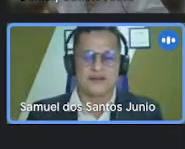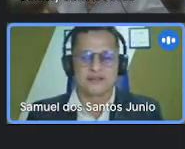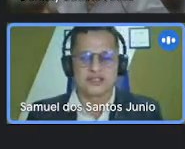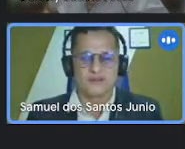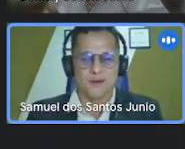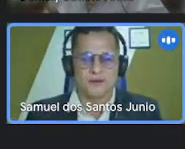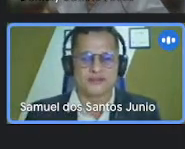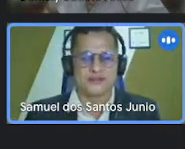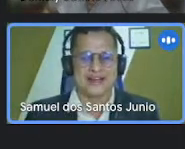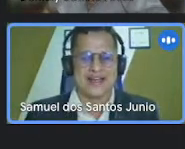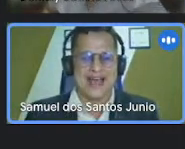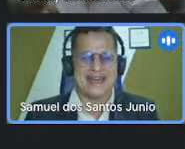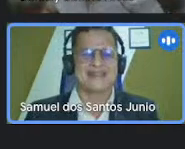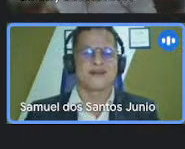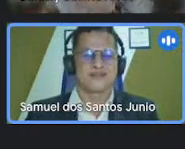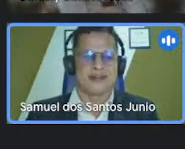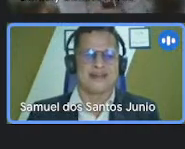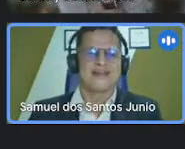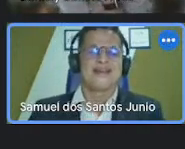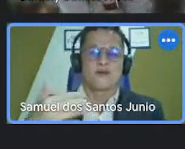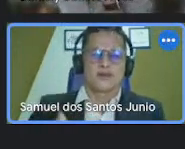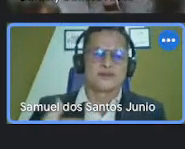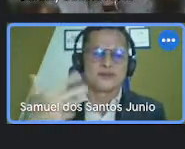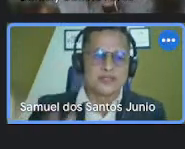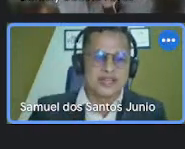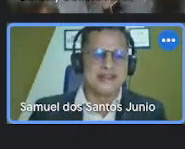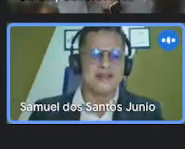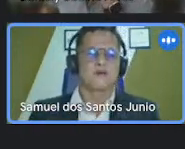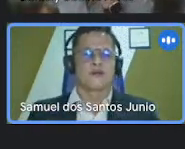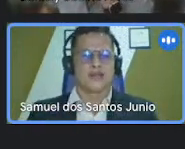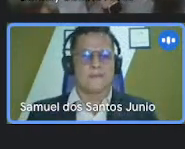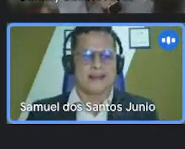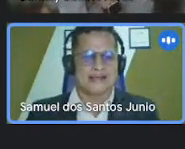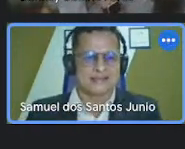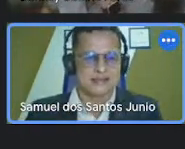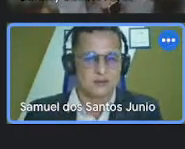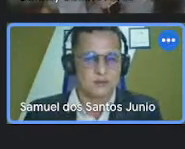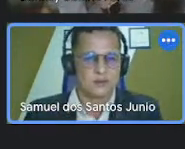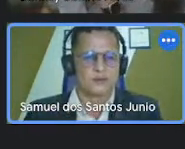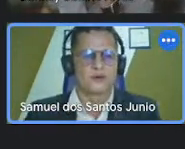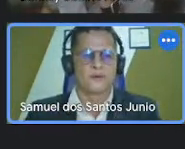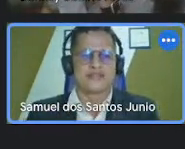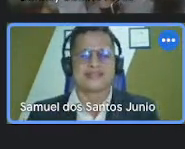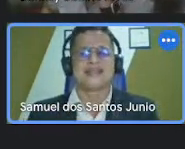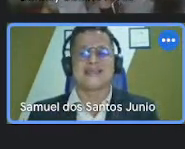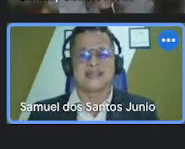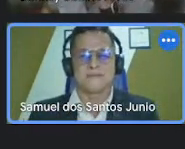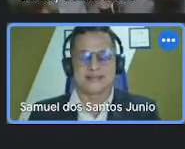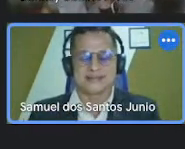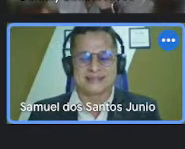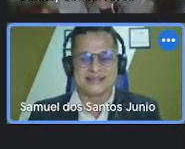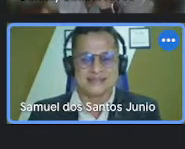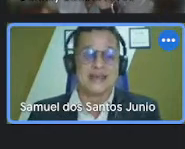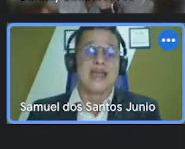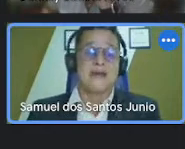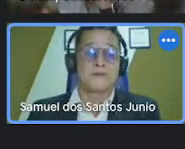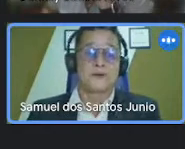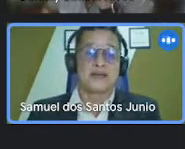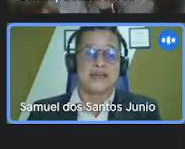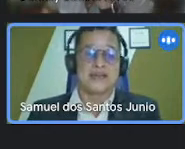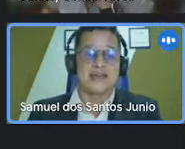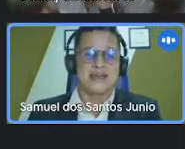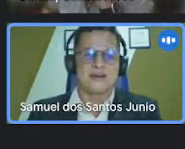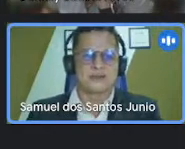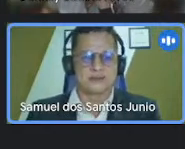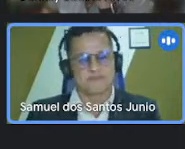ano que eu tive com a professora Karen, quando eu sugeri incluir a palestra do Comitê de Ética em Pesquisa, é